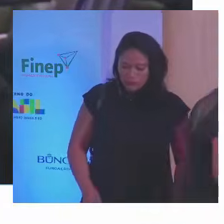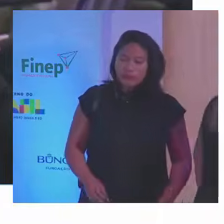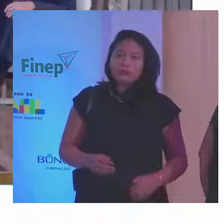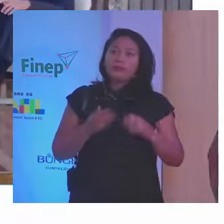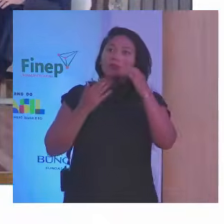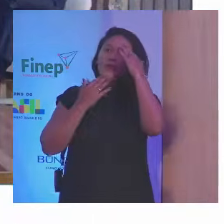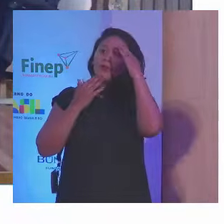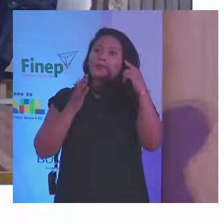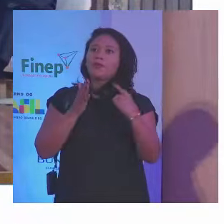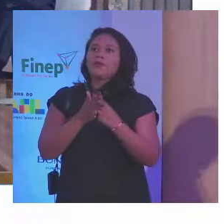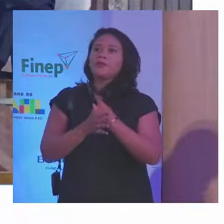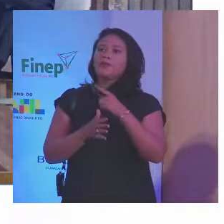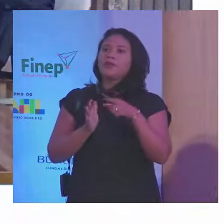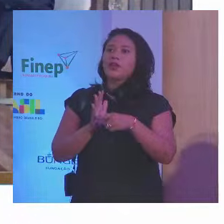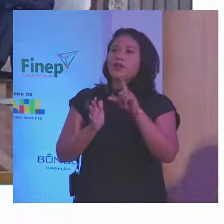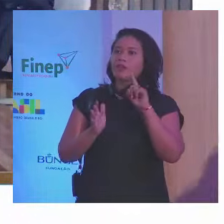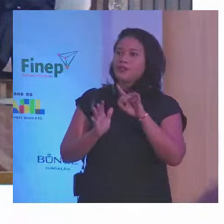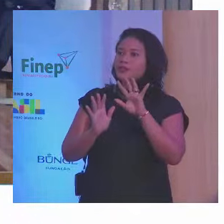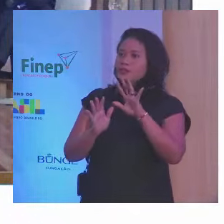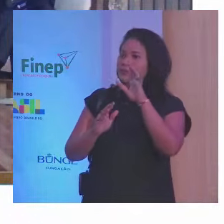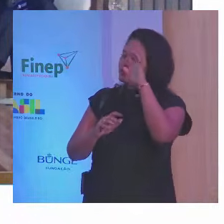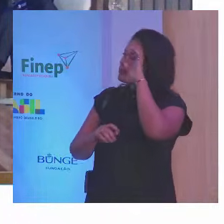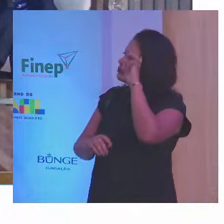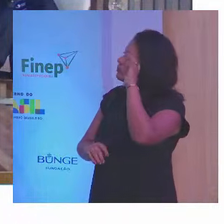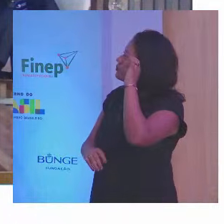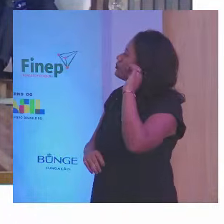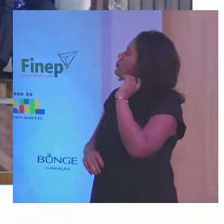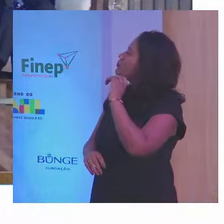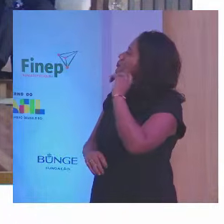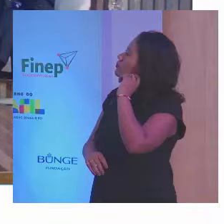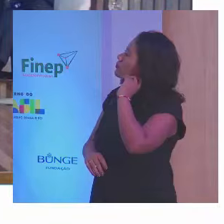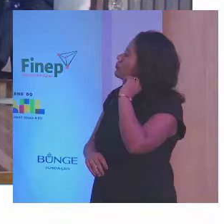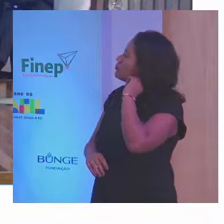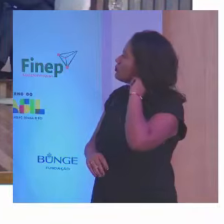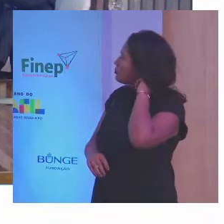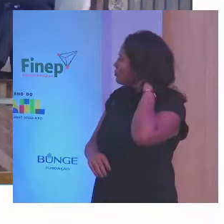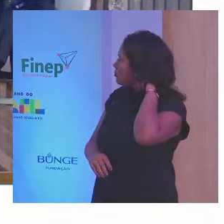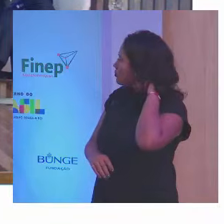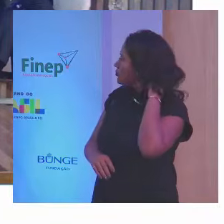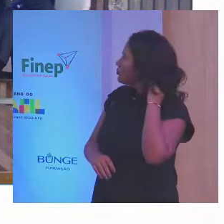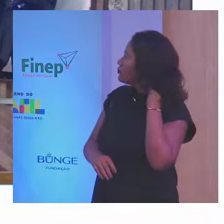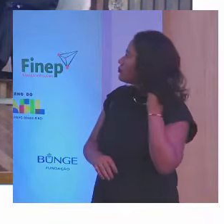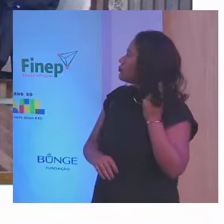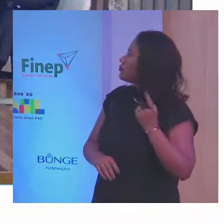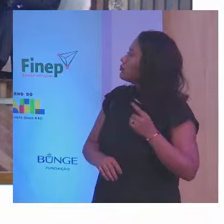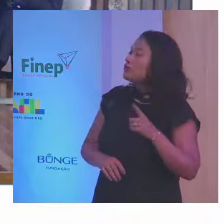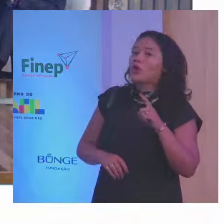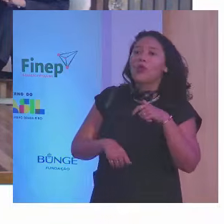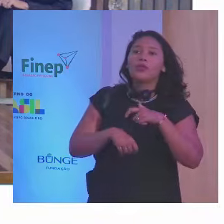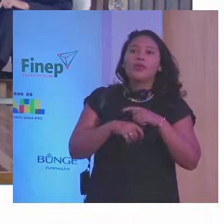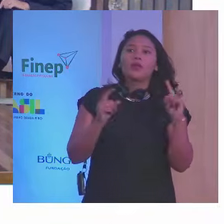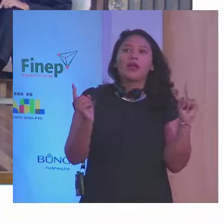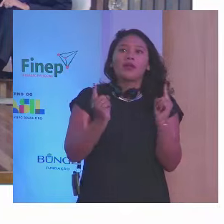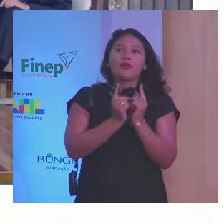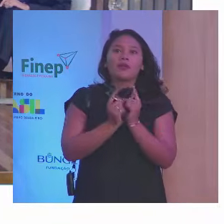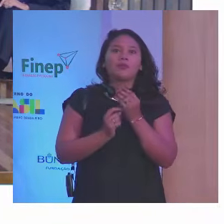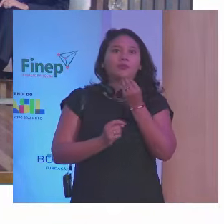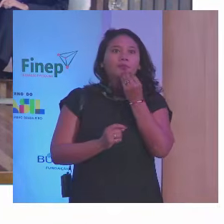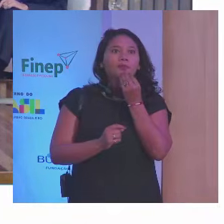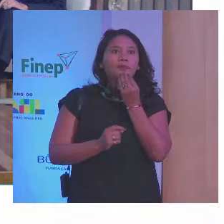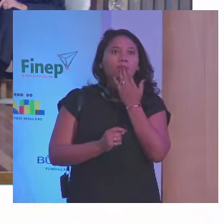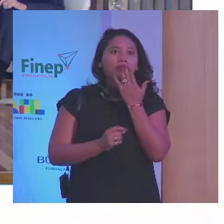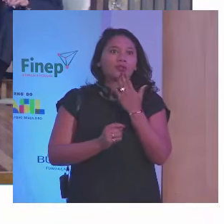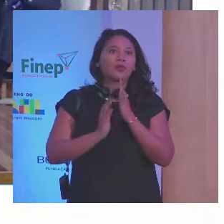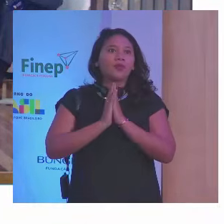Obrigado pela pergunta. Antes de passar para o Nils, nós temos mais perguntas aqui, então eu vou pedir para vocês, e nosso tempo está acabando, vou pedir para vocês serem sucintos